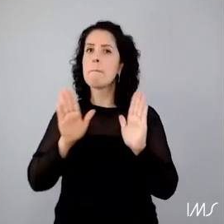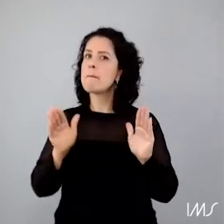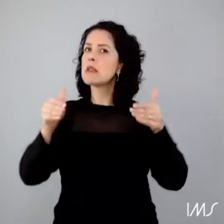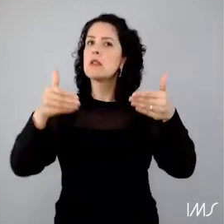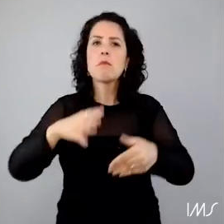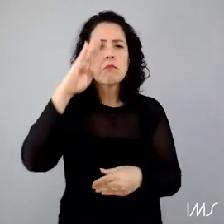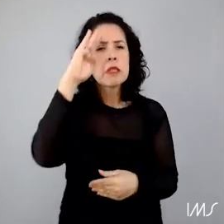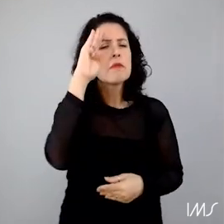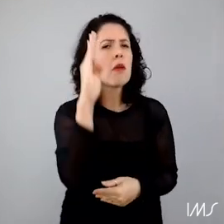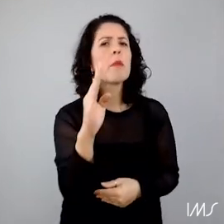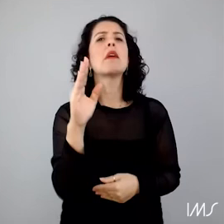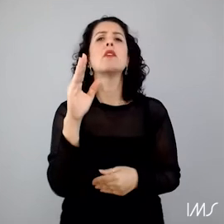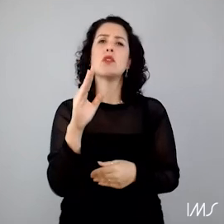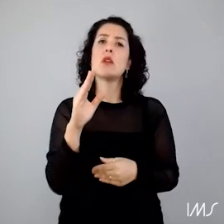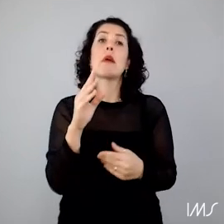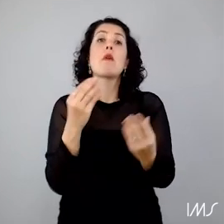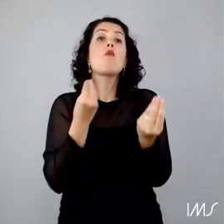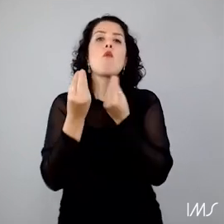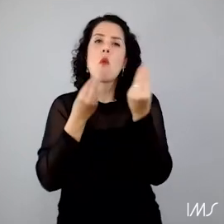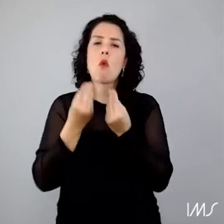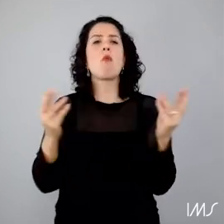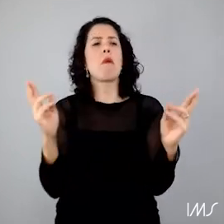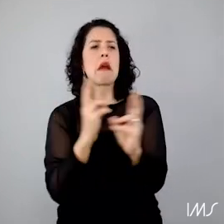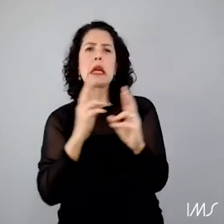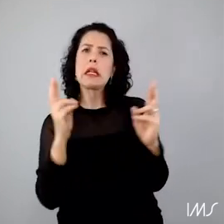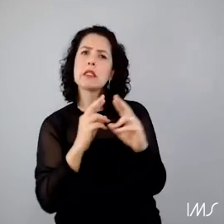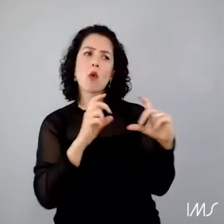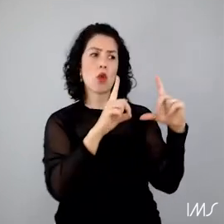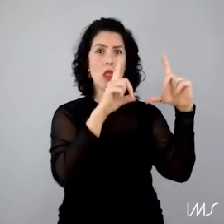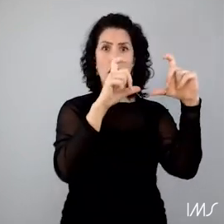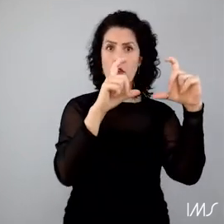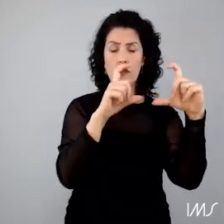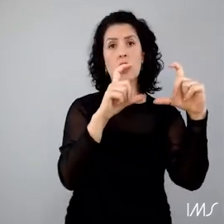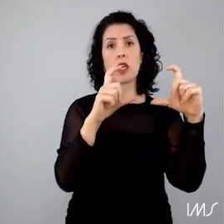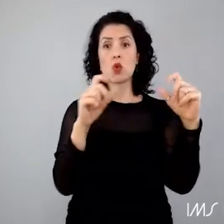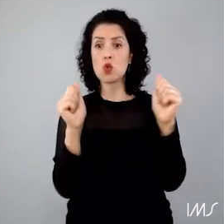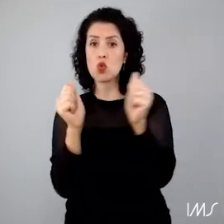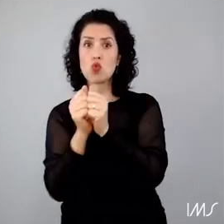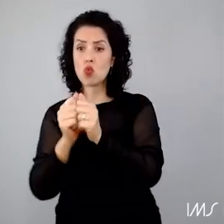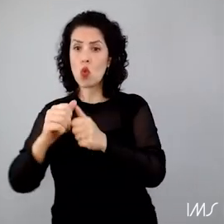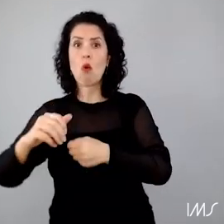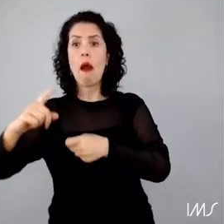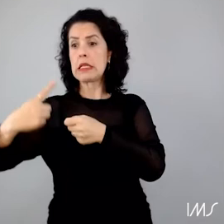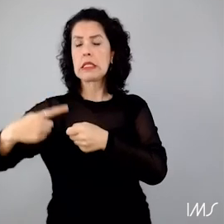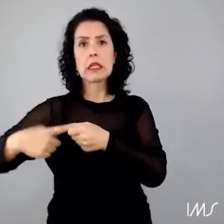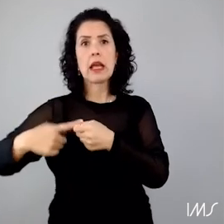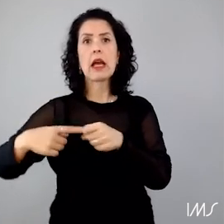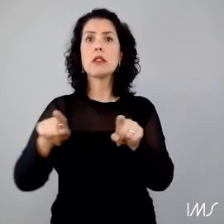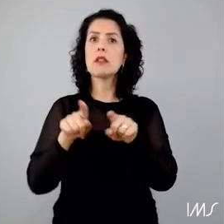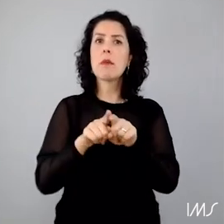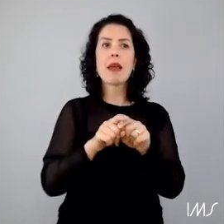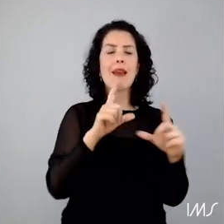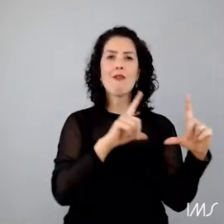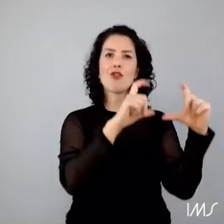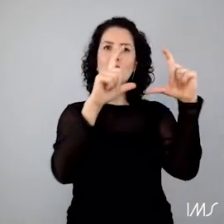especialmente os voltados para a relação da fotografia com a cidade e da